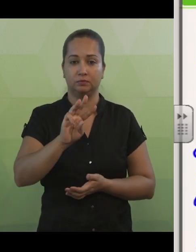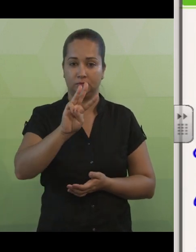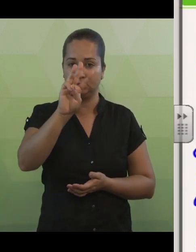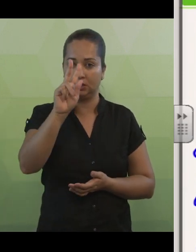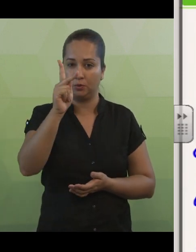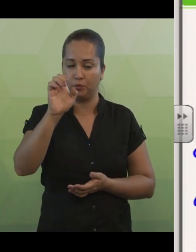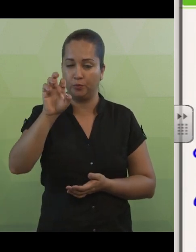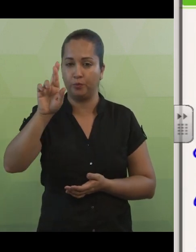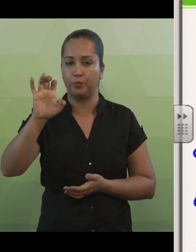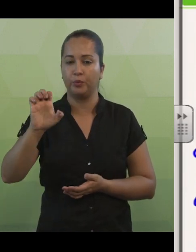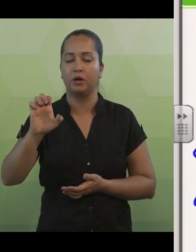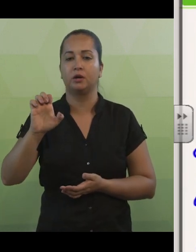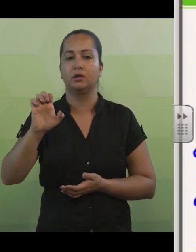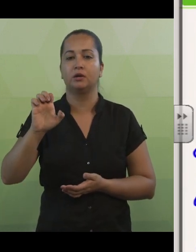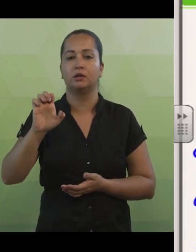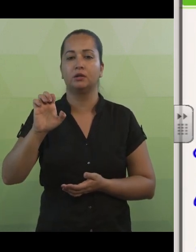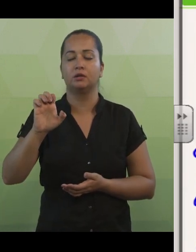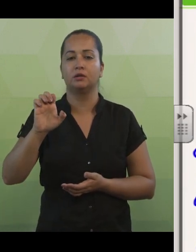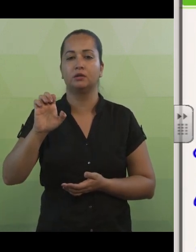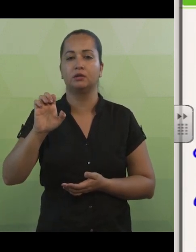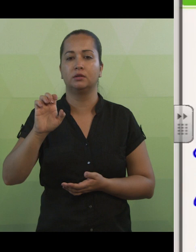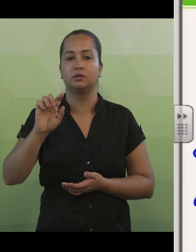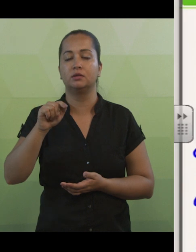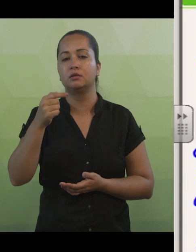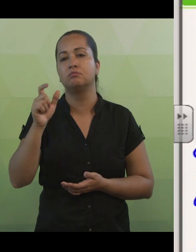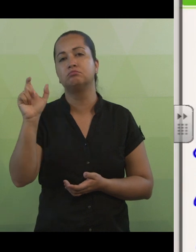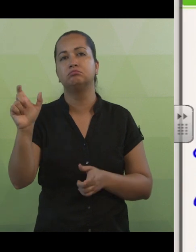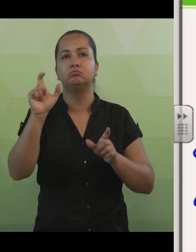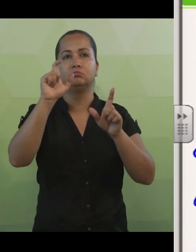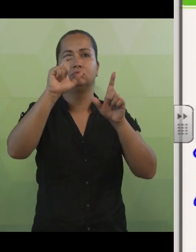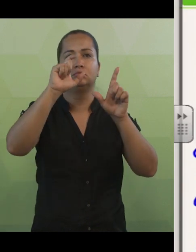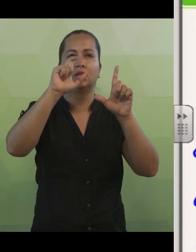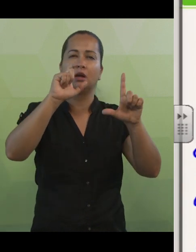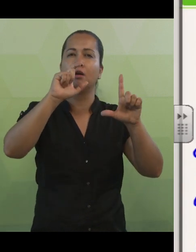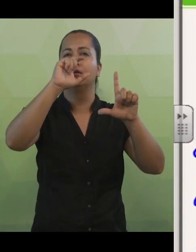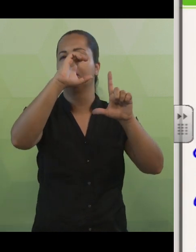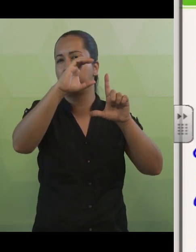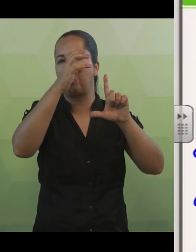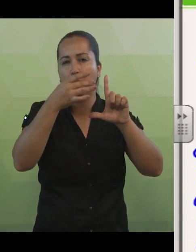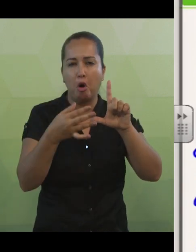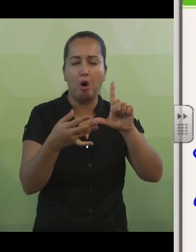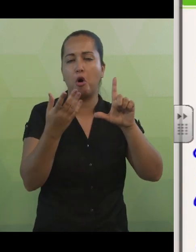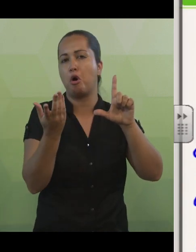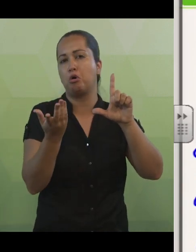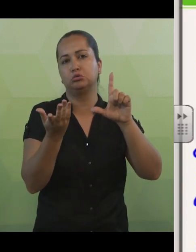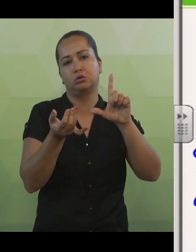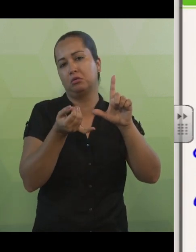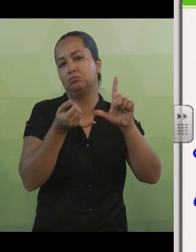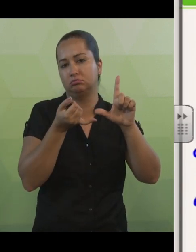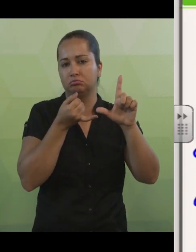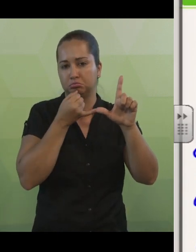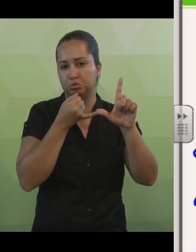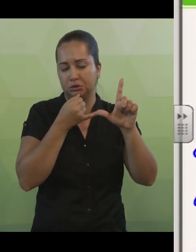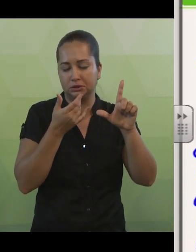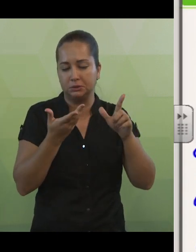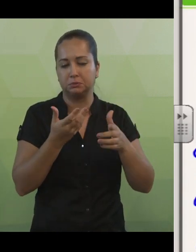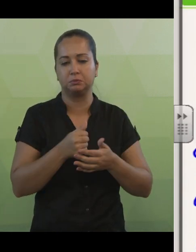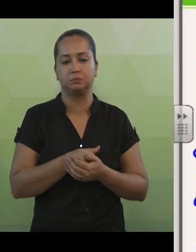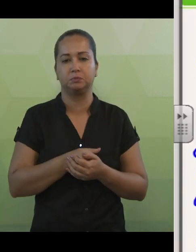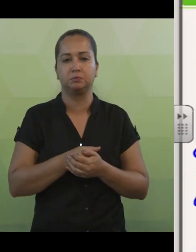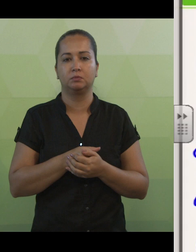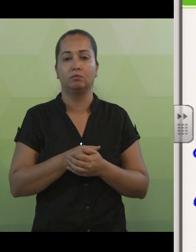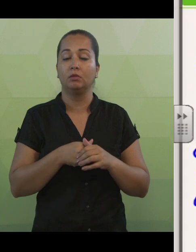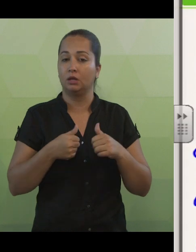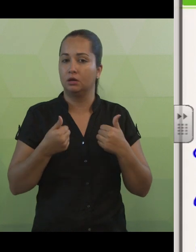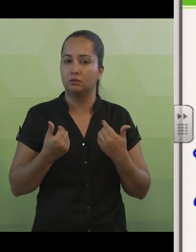Where, e especifique-se lá, por exemplo, o código do funcionário, algo assim, tá? O código A1.